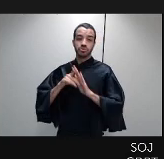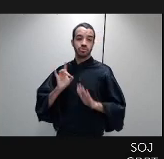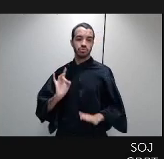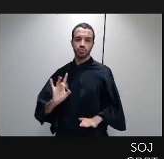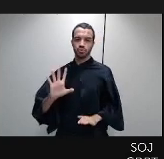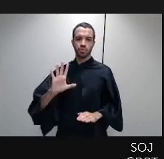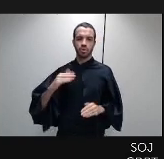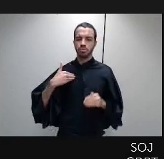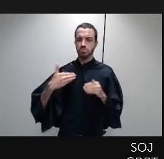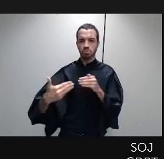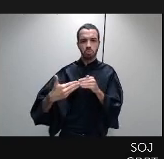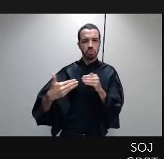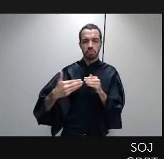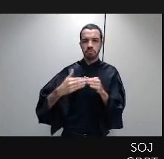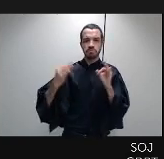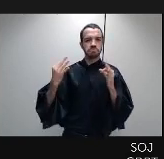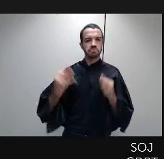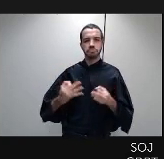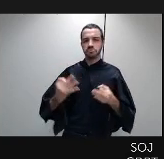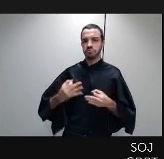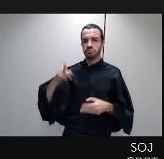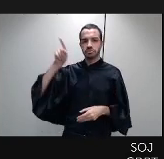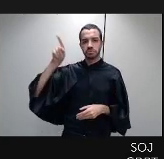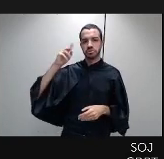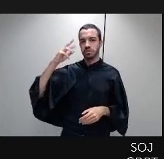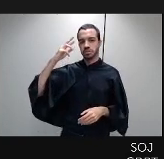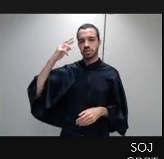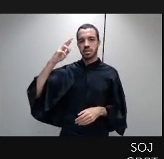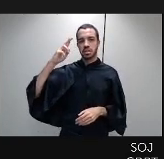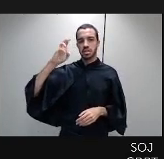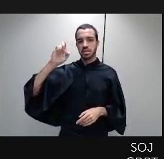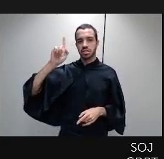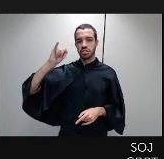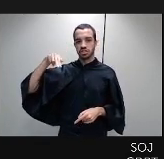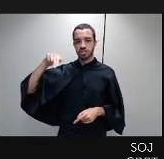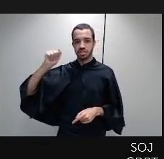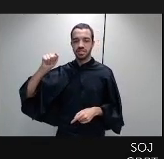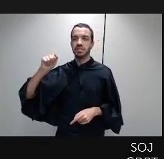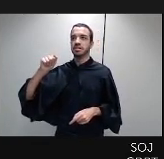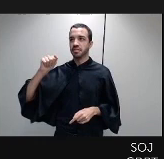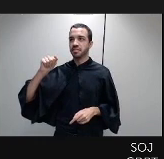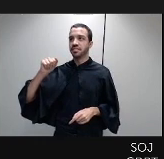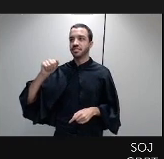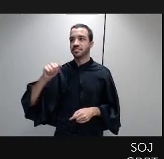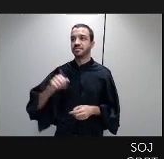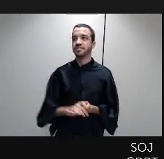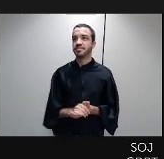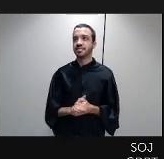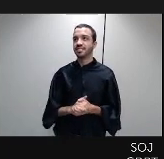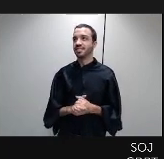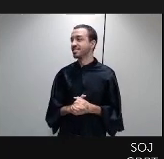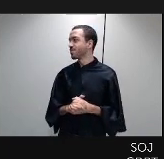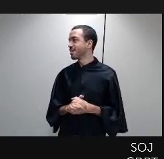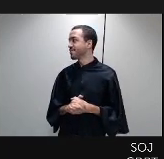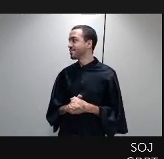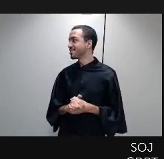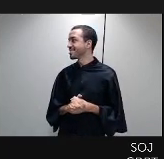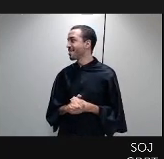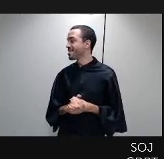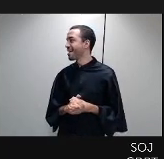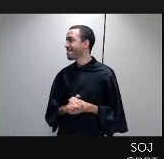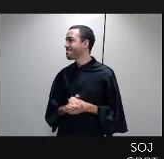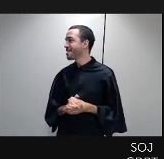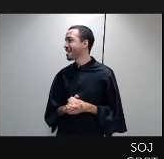Só que não é o contexto desse processo Como disse no começo primeiro porque a fazenda pública não Alega e não vai